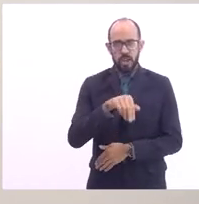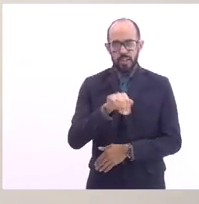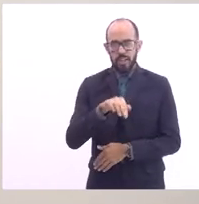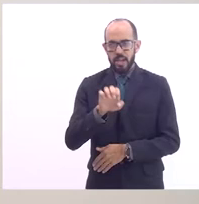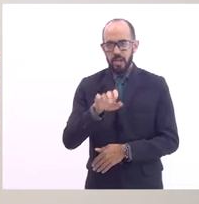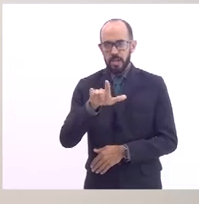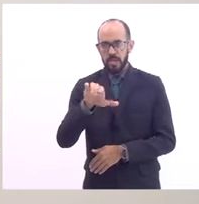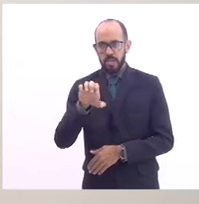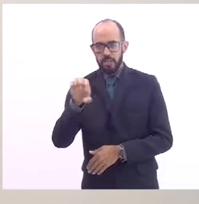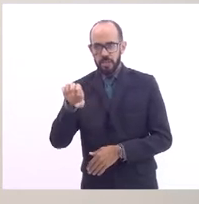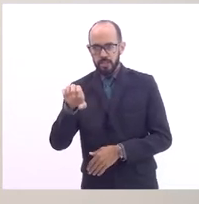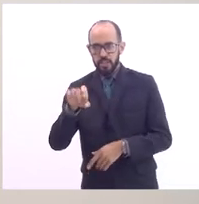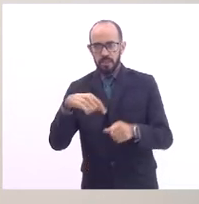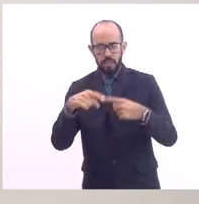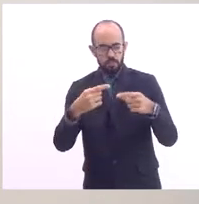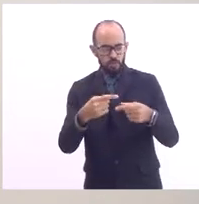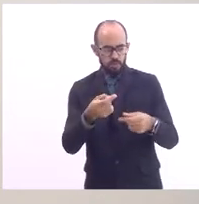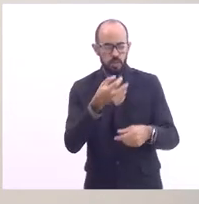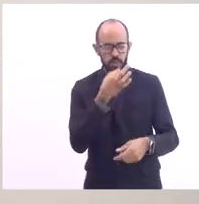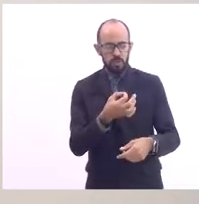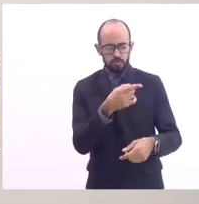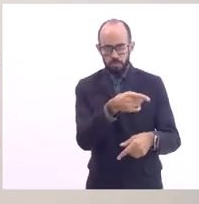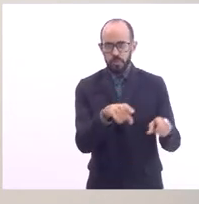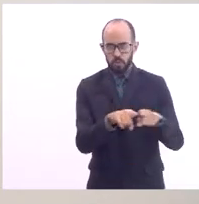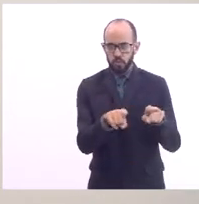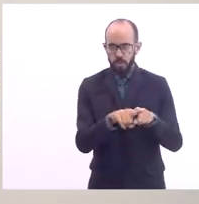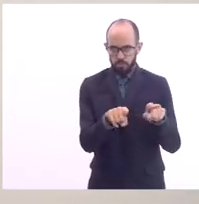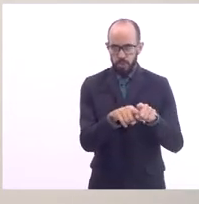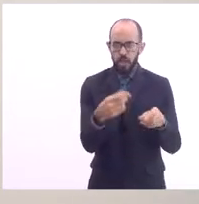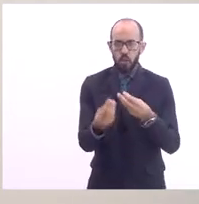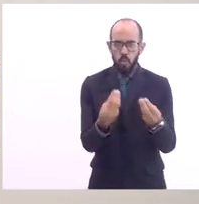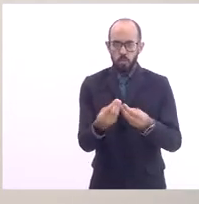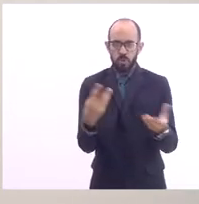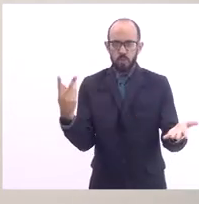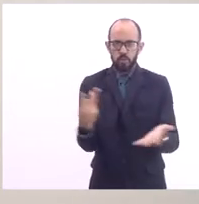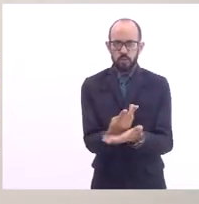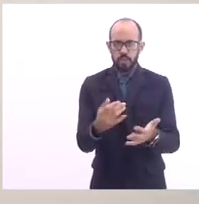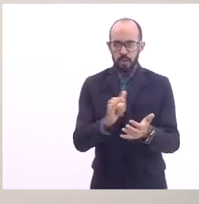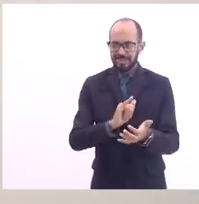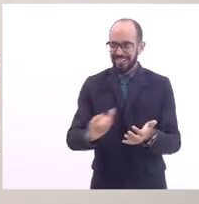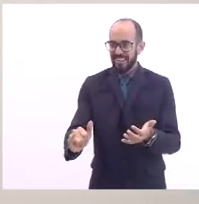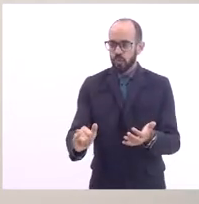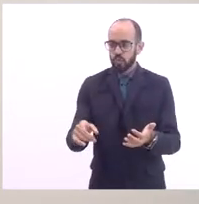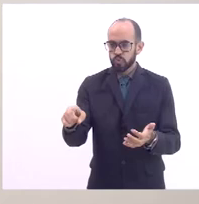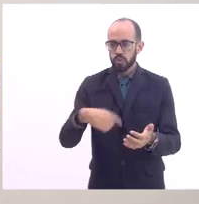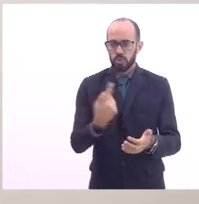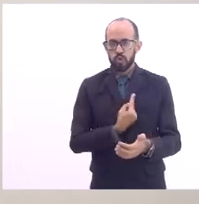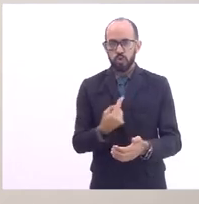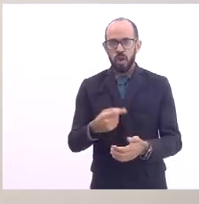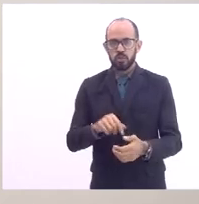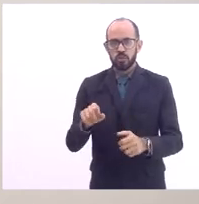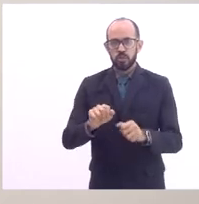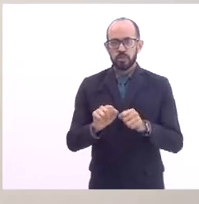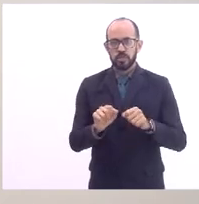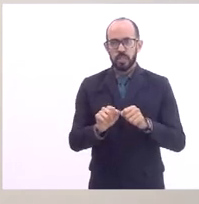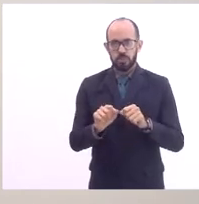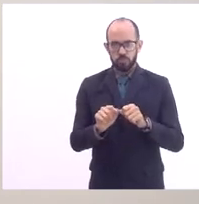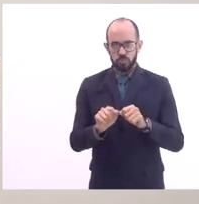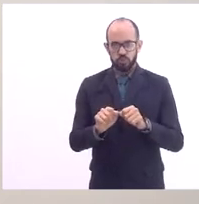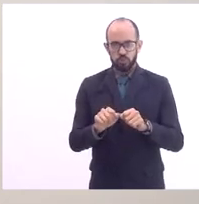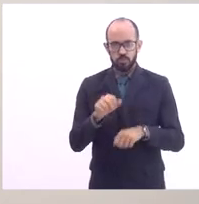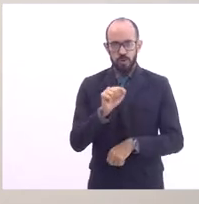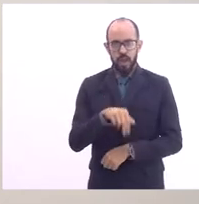pudesse depois dar uma posição para a gente, como anda, né, essa denúncia que nós fizemos à Agência